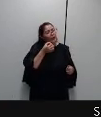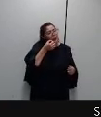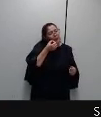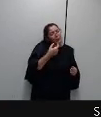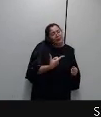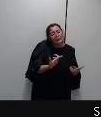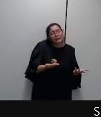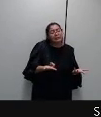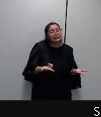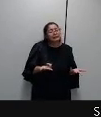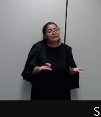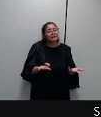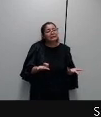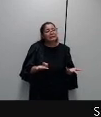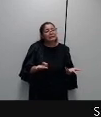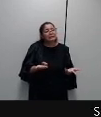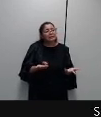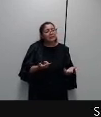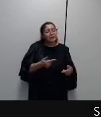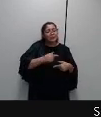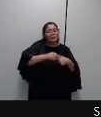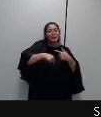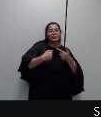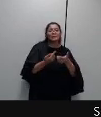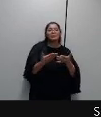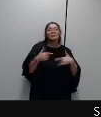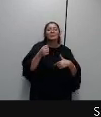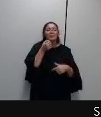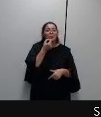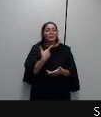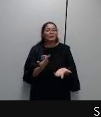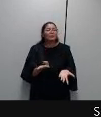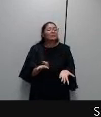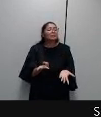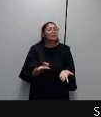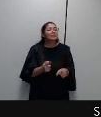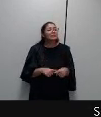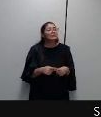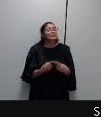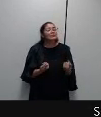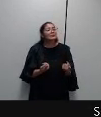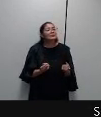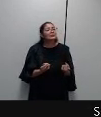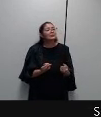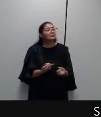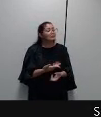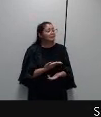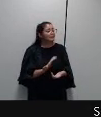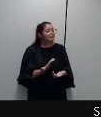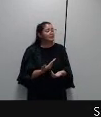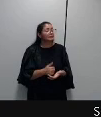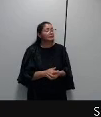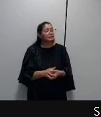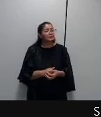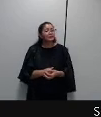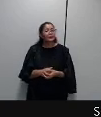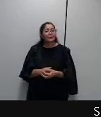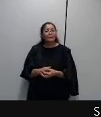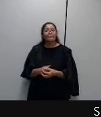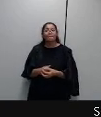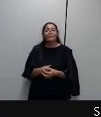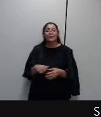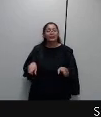por meio de um repetitivo está na estampado na imensa de ministros Napoleão